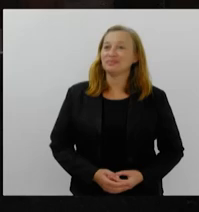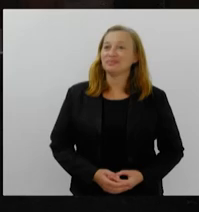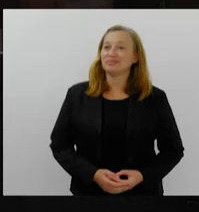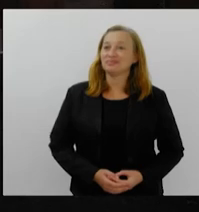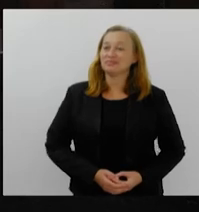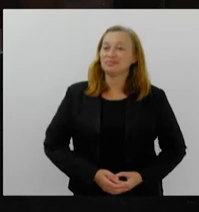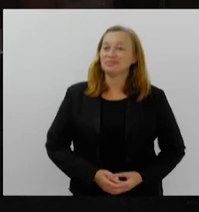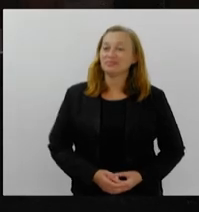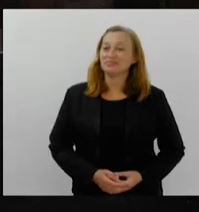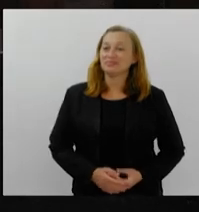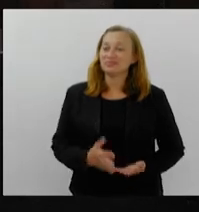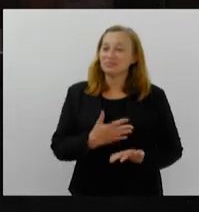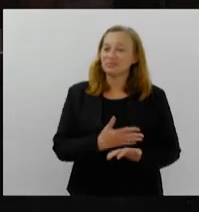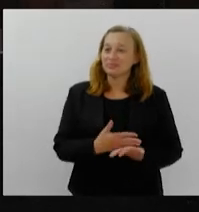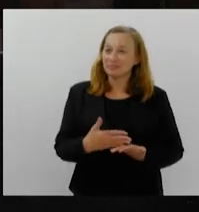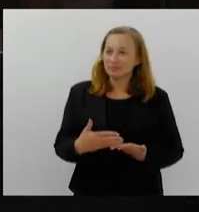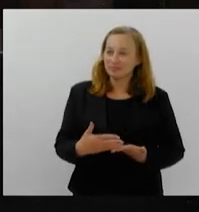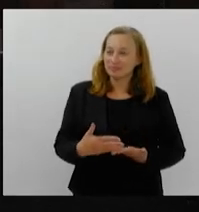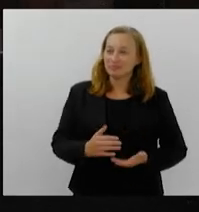Eu quero começar.